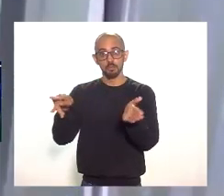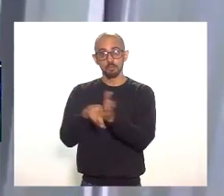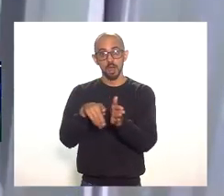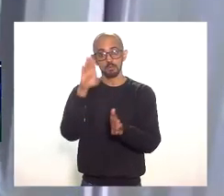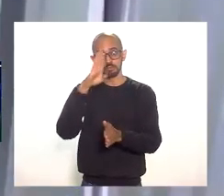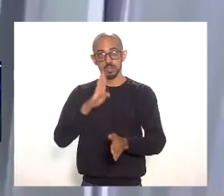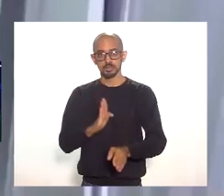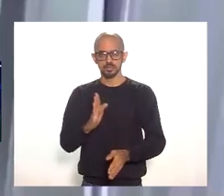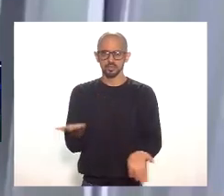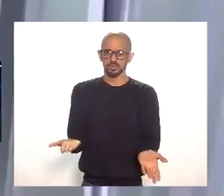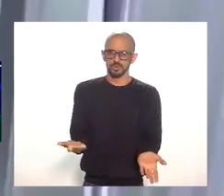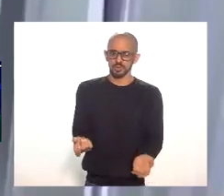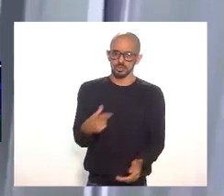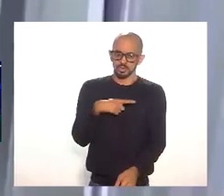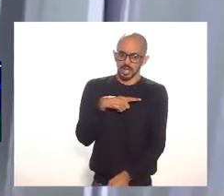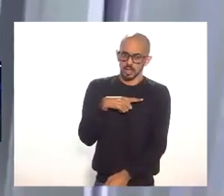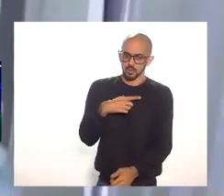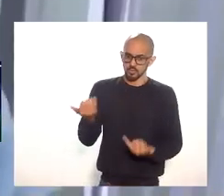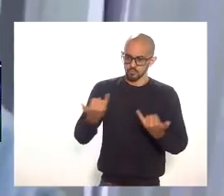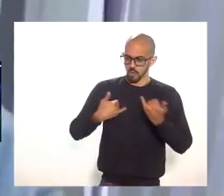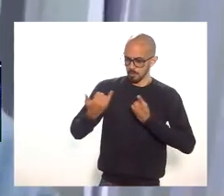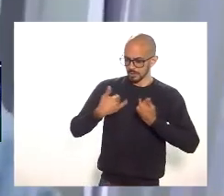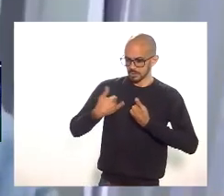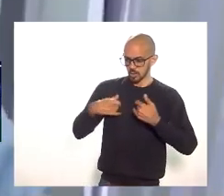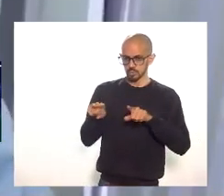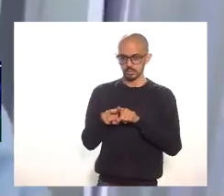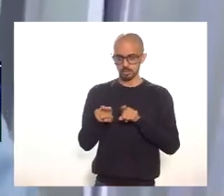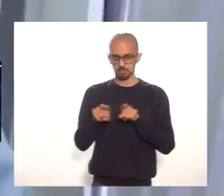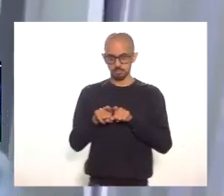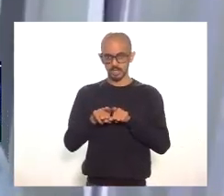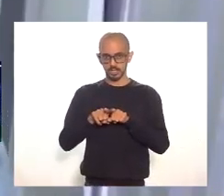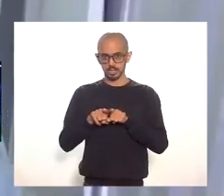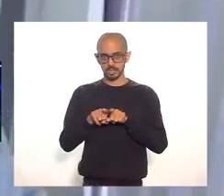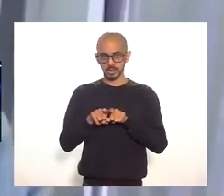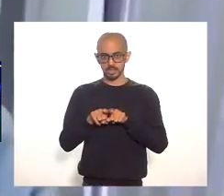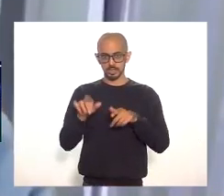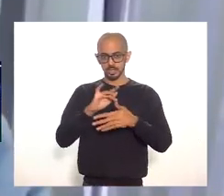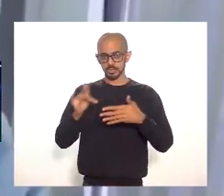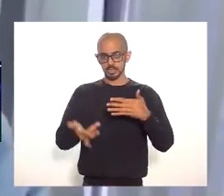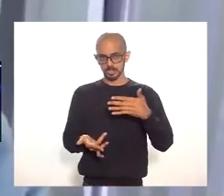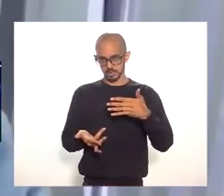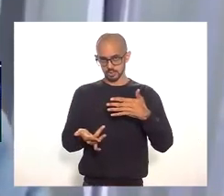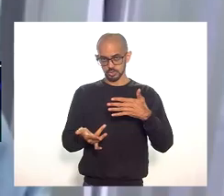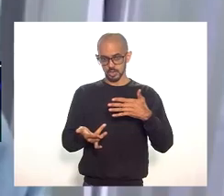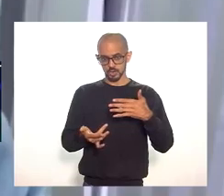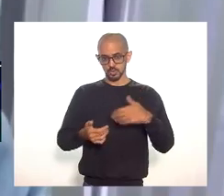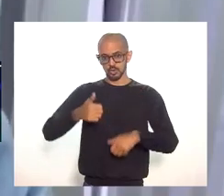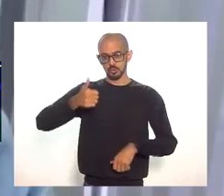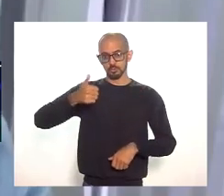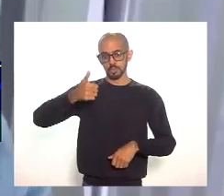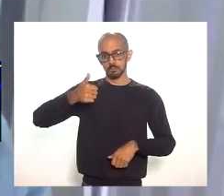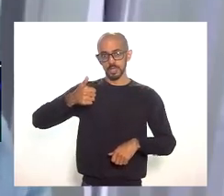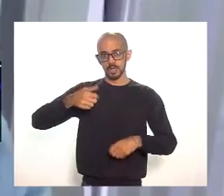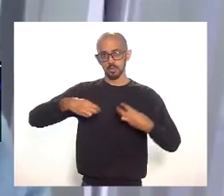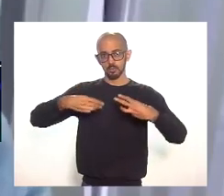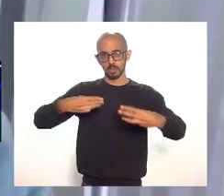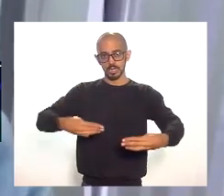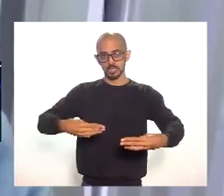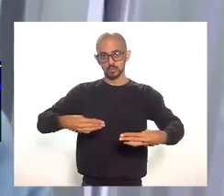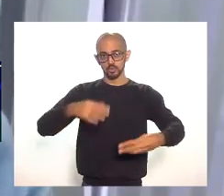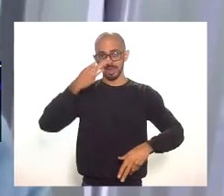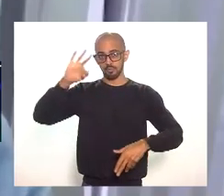Brasil. Tenho a informação também, assim, que circulou nas redes sociais, que o primeiro-ministro da França esteve no